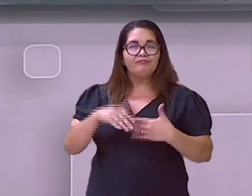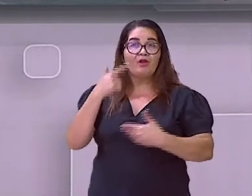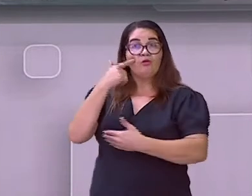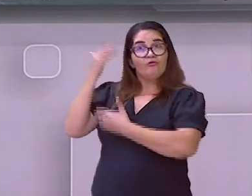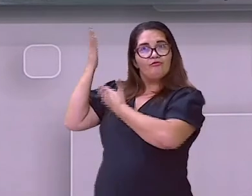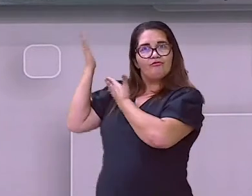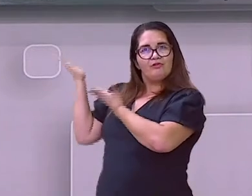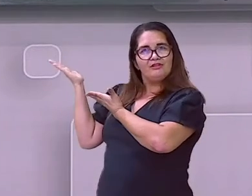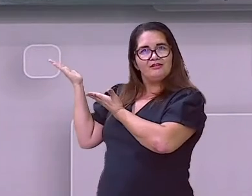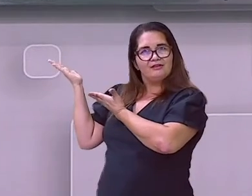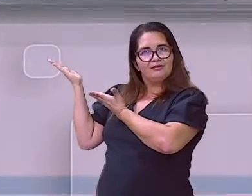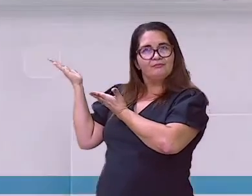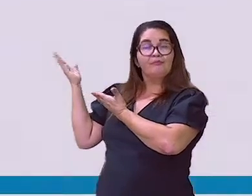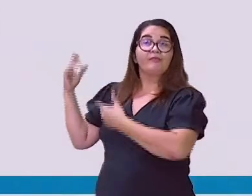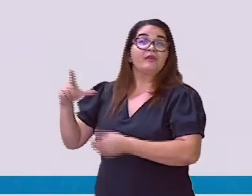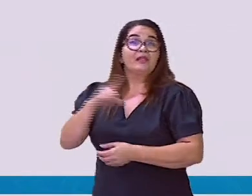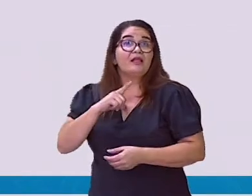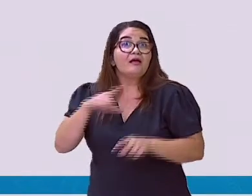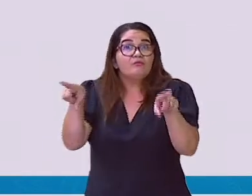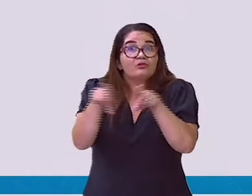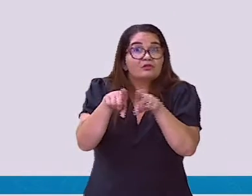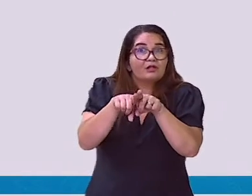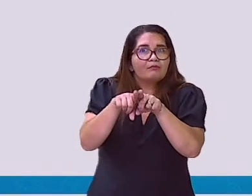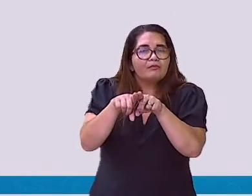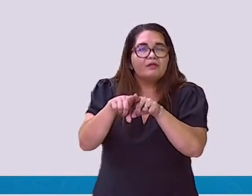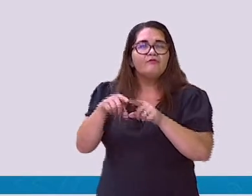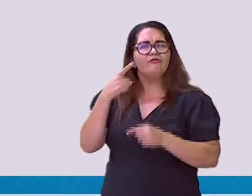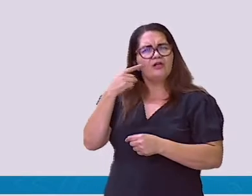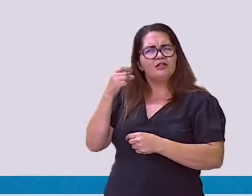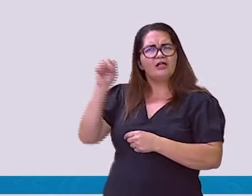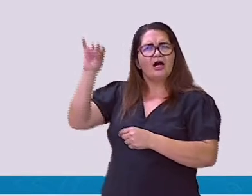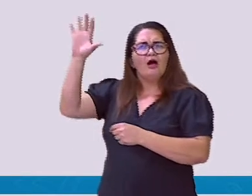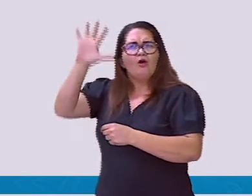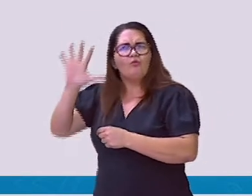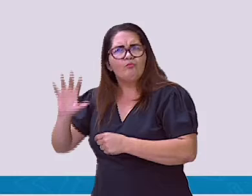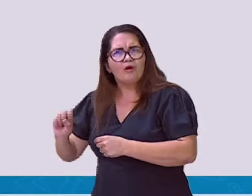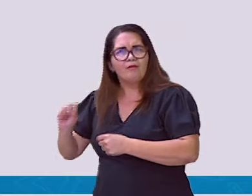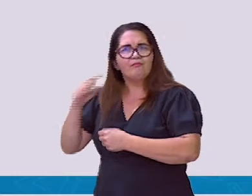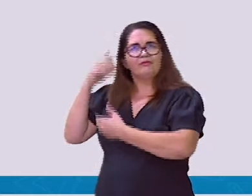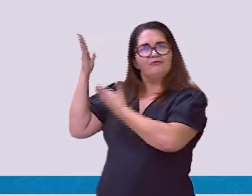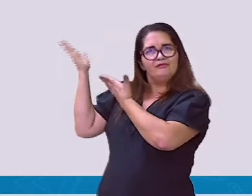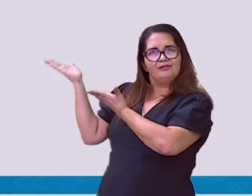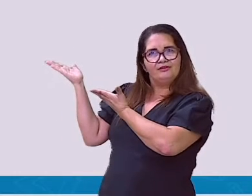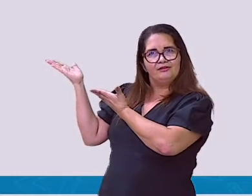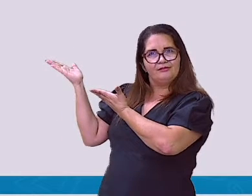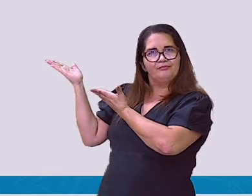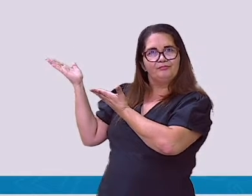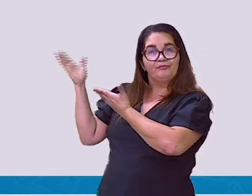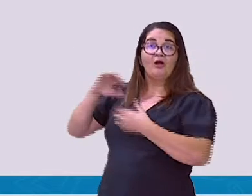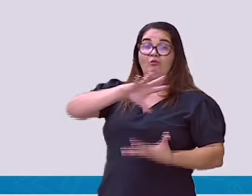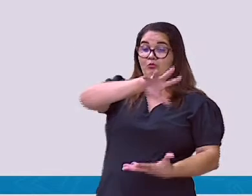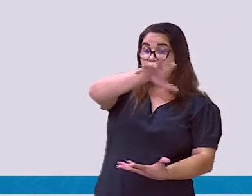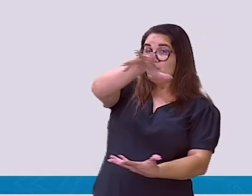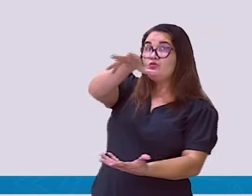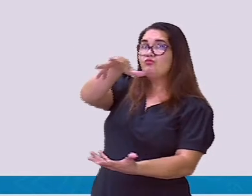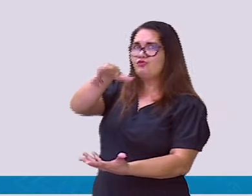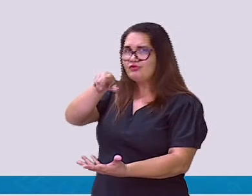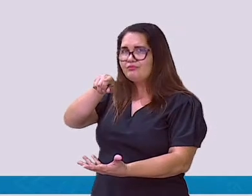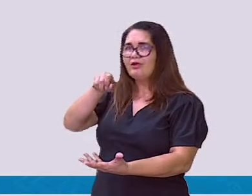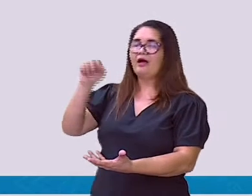Olhem bem, nós temos aqui o mapa mundi e os